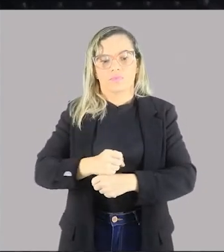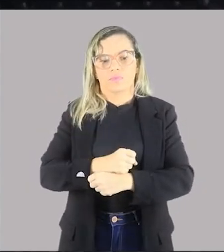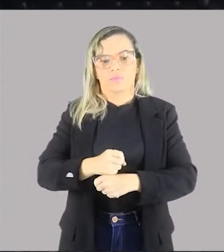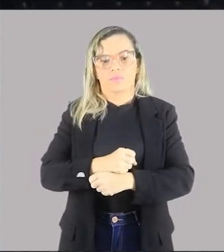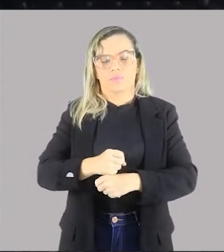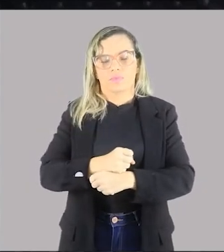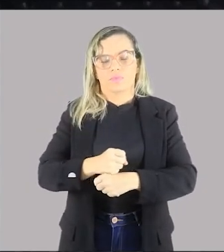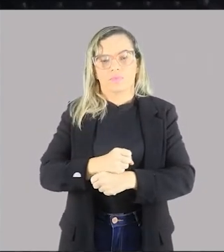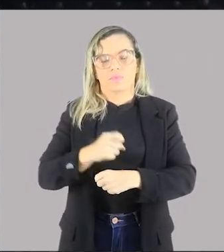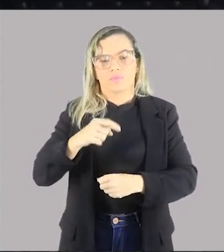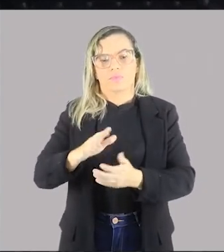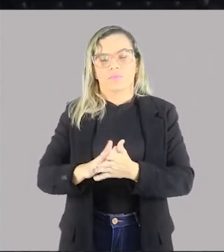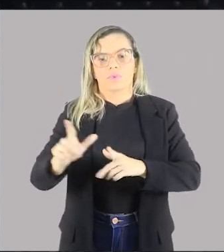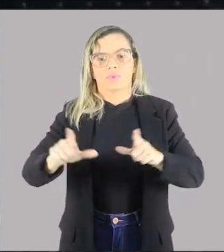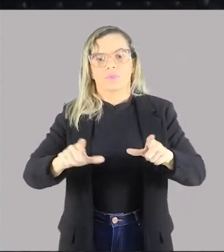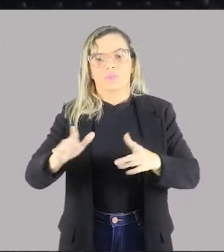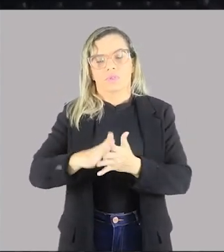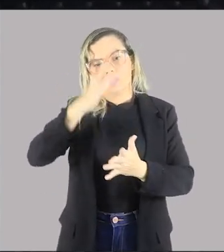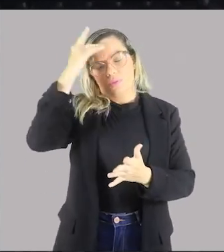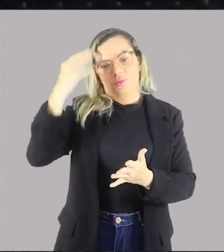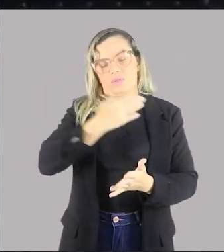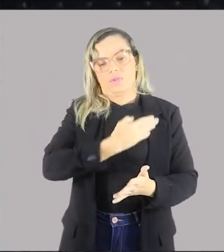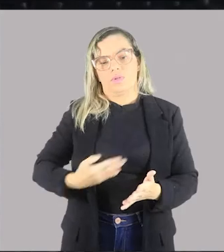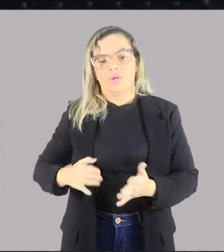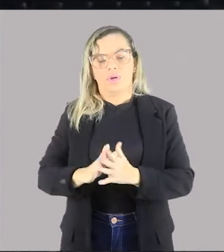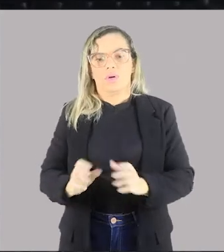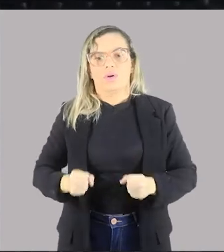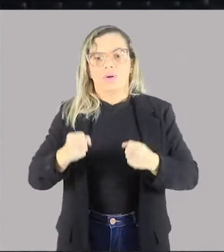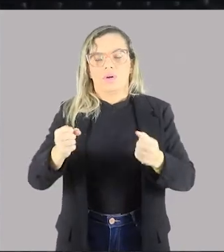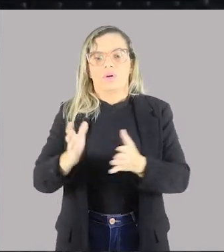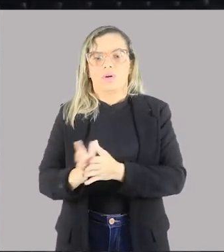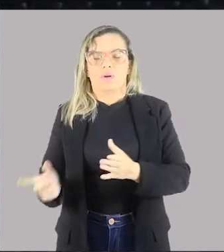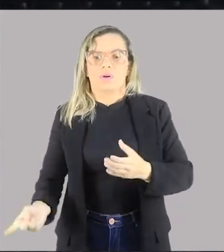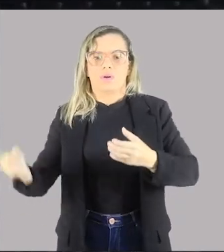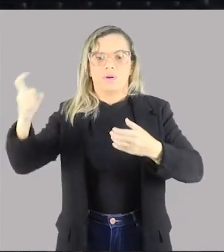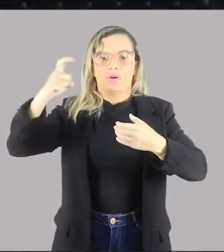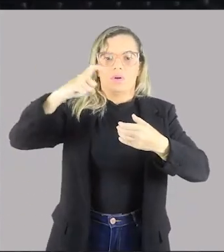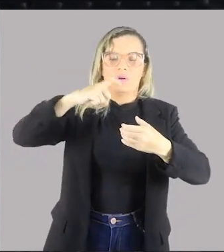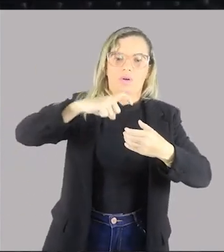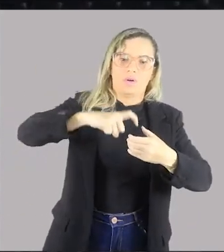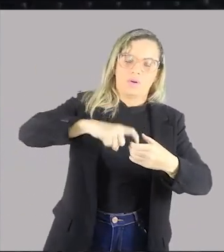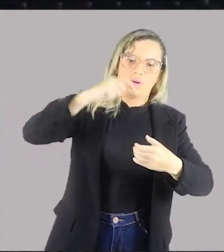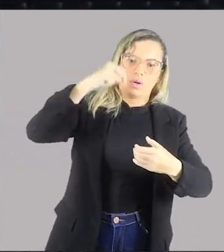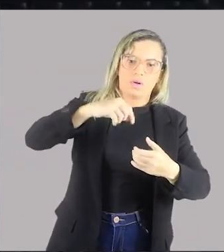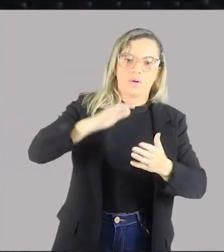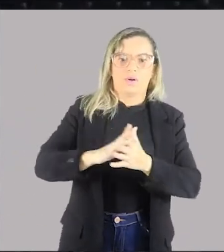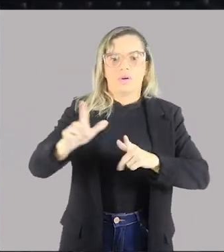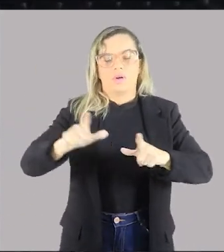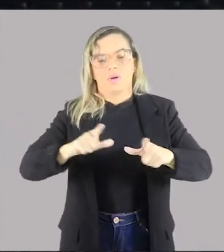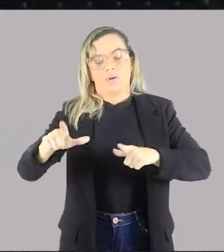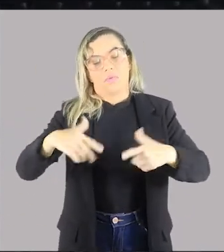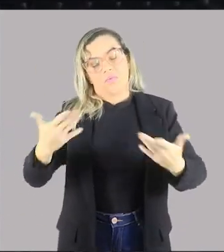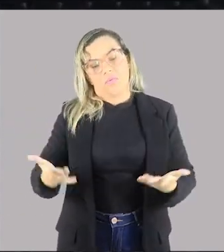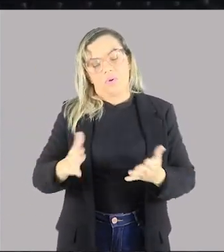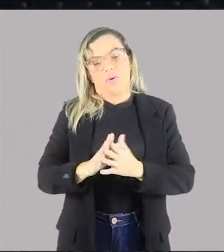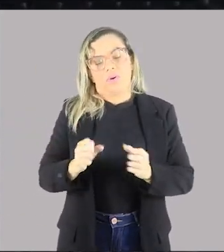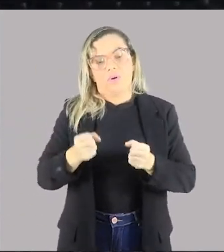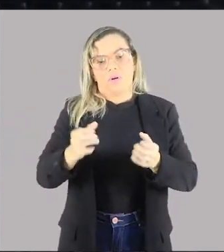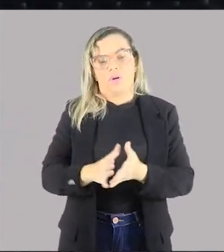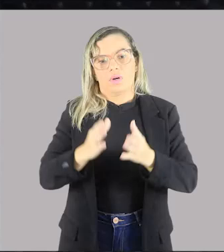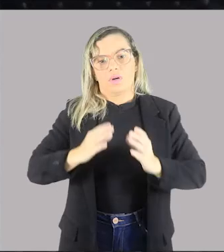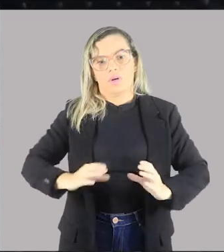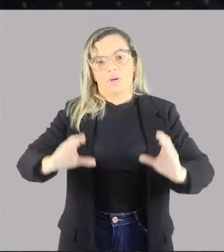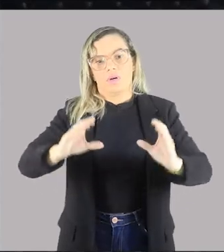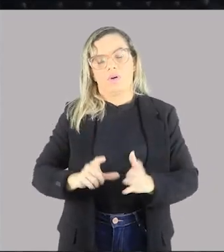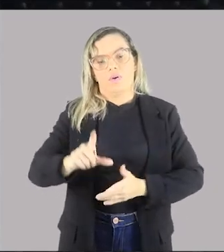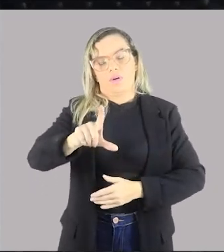o servidor público possa também novamente voltar ao cargo por via de concurso público, de seletivo, certo? Mas nesse tempo